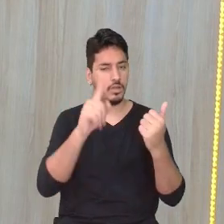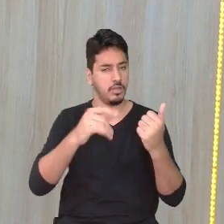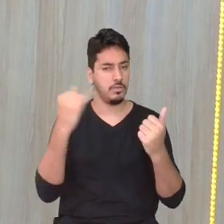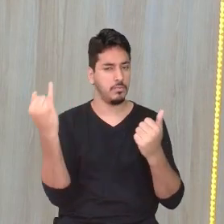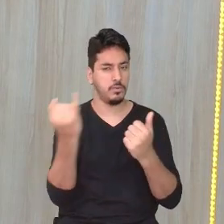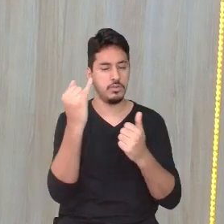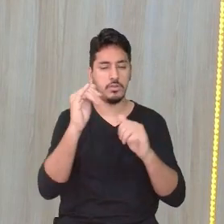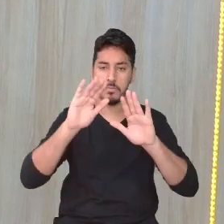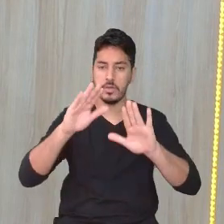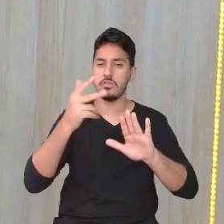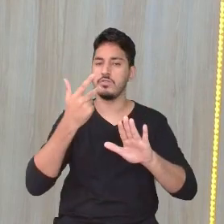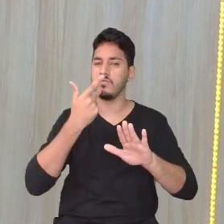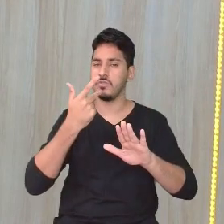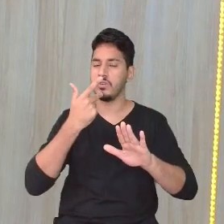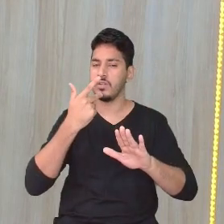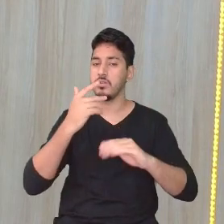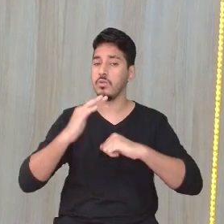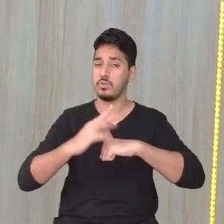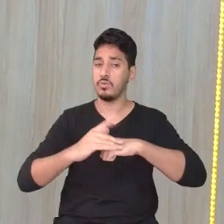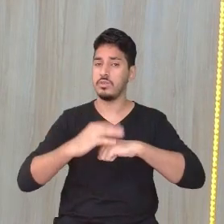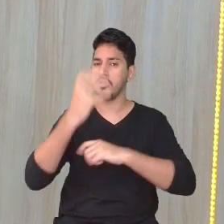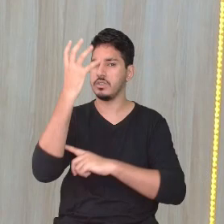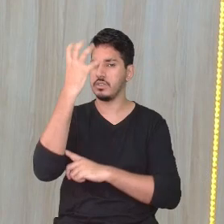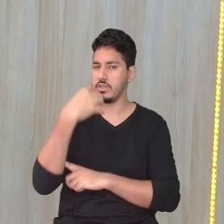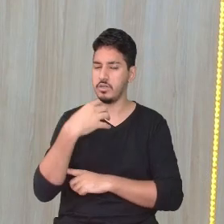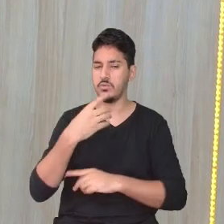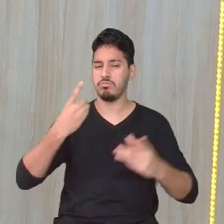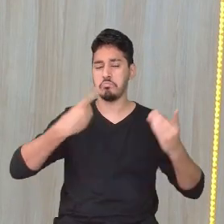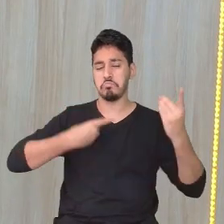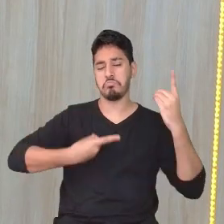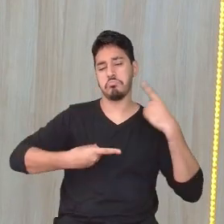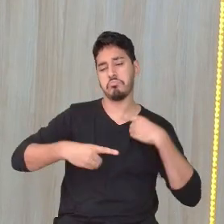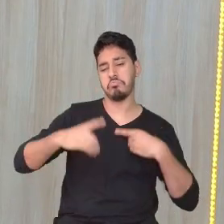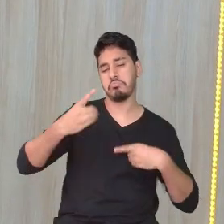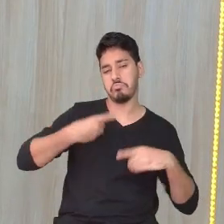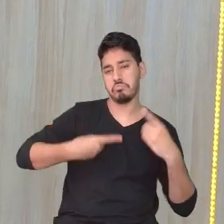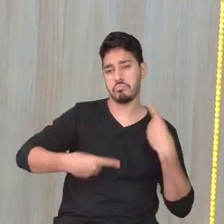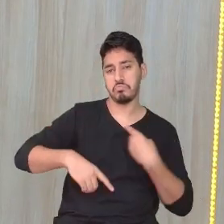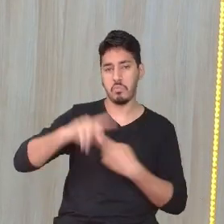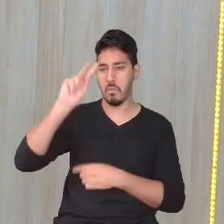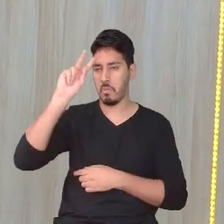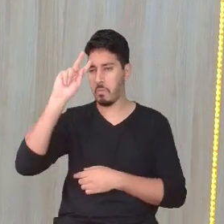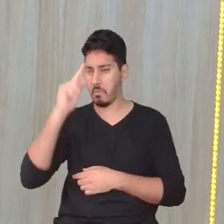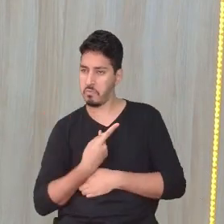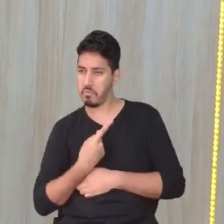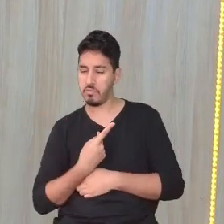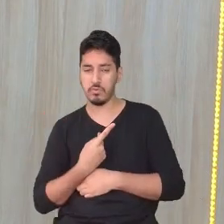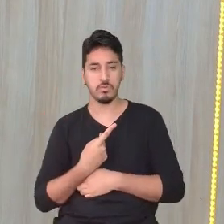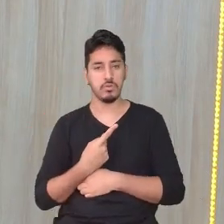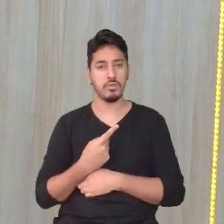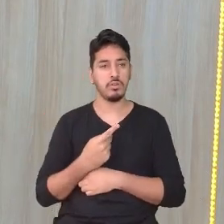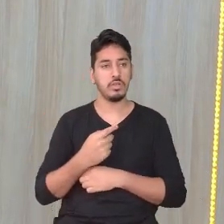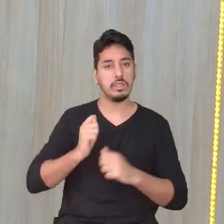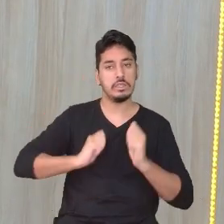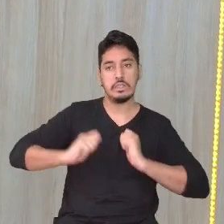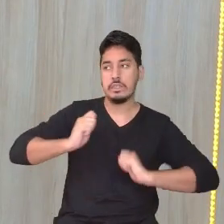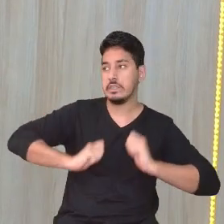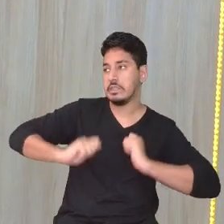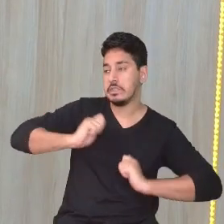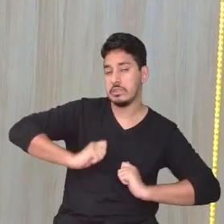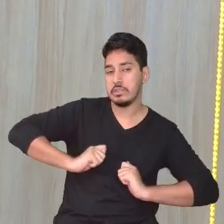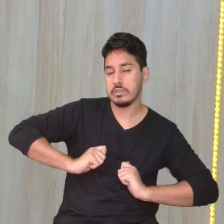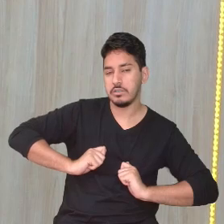importante. Mas falar em uma doença séria, como depressão, transtorno bipolar, ansiedade e outras tantas, é dizer